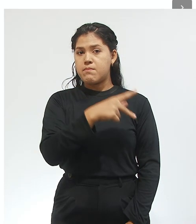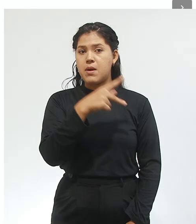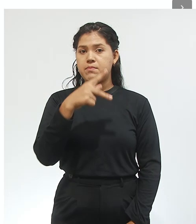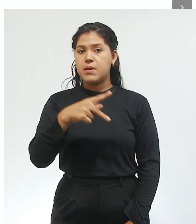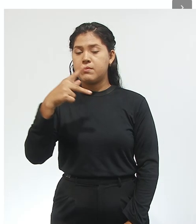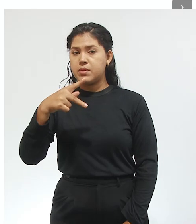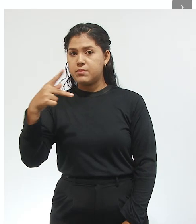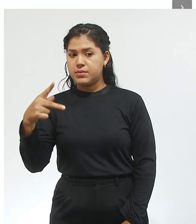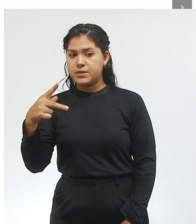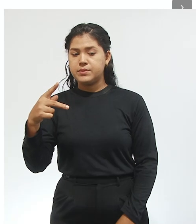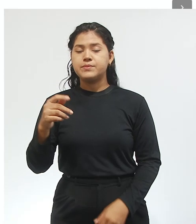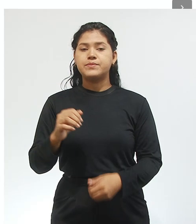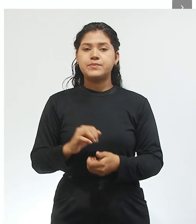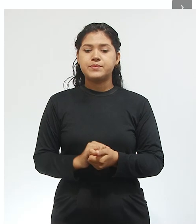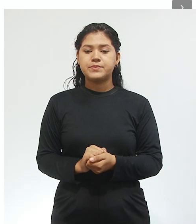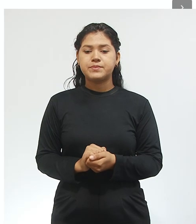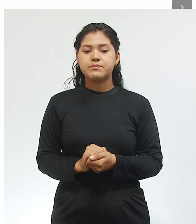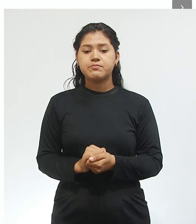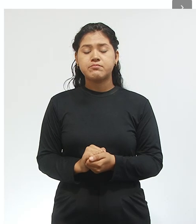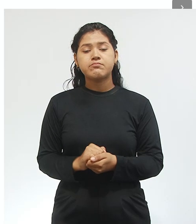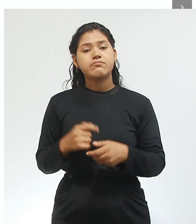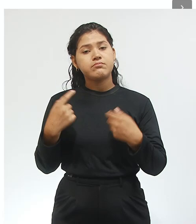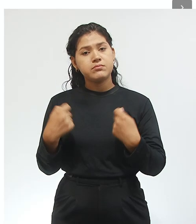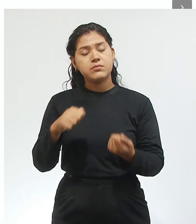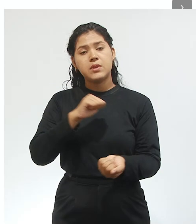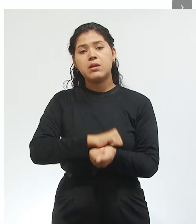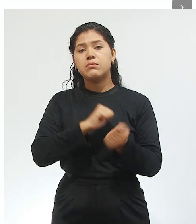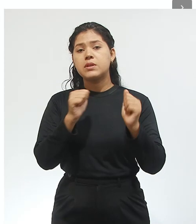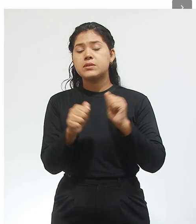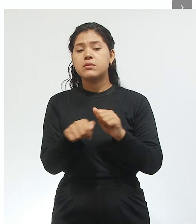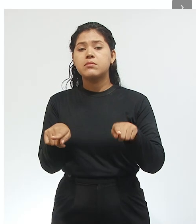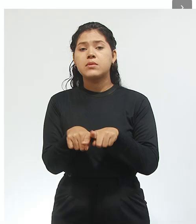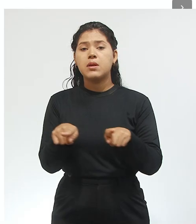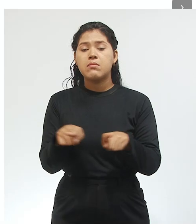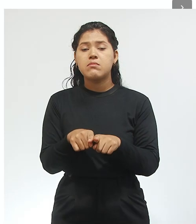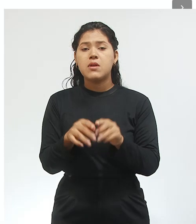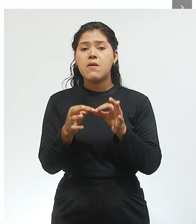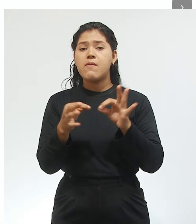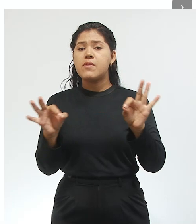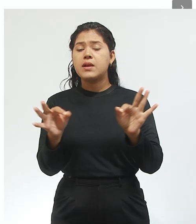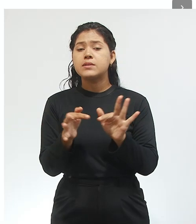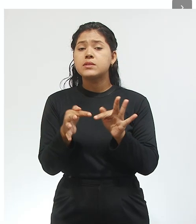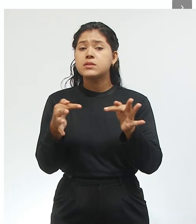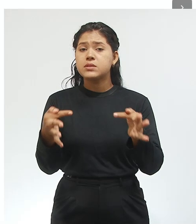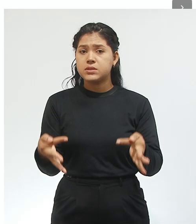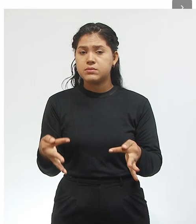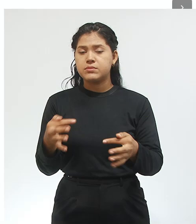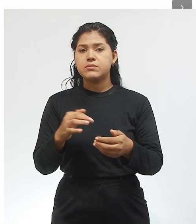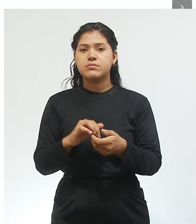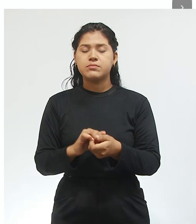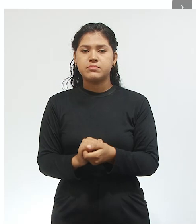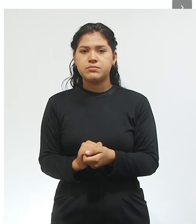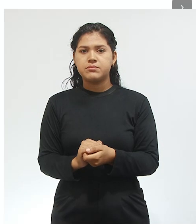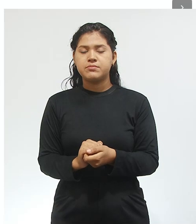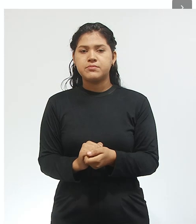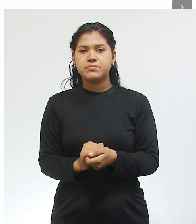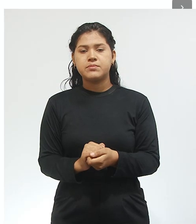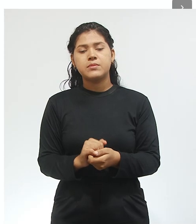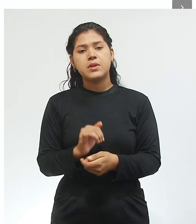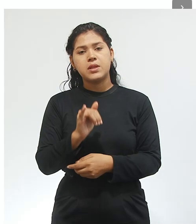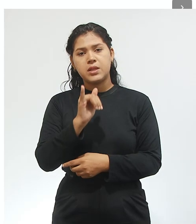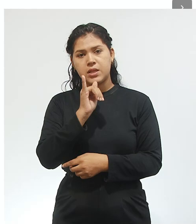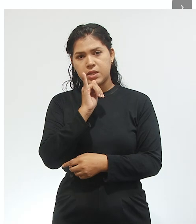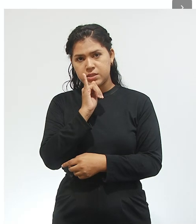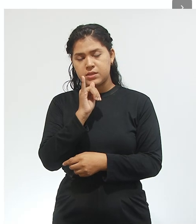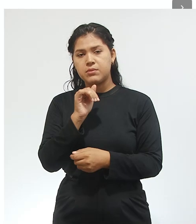né? E ele deve ser feito com poucas frases, né? Por exemplo, uma campanha de escolarização com